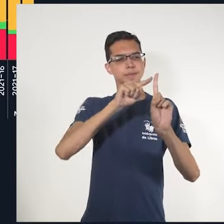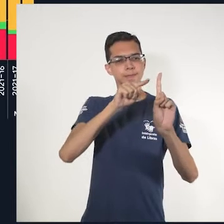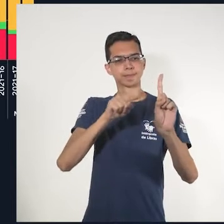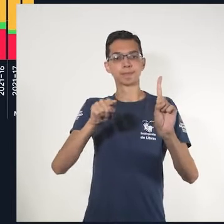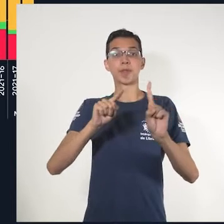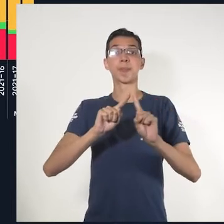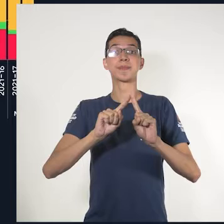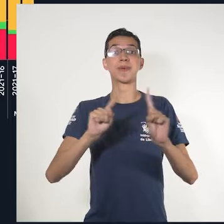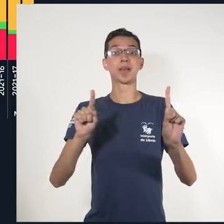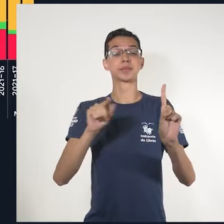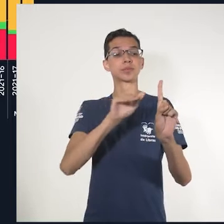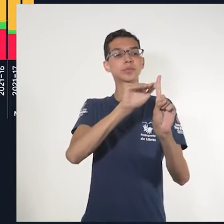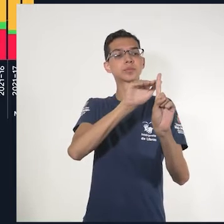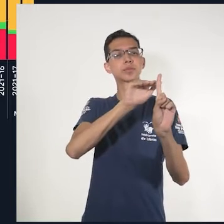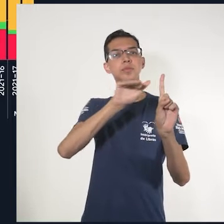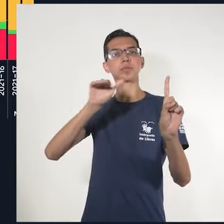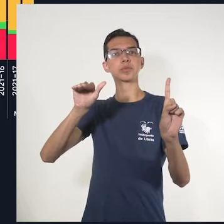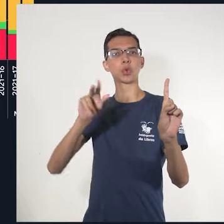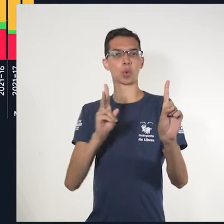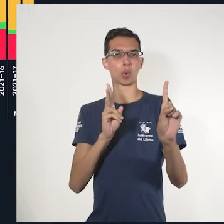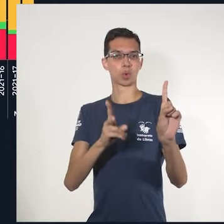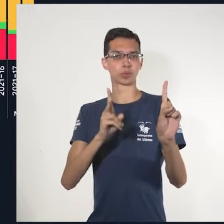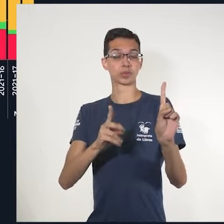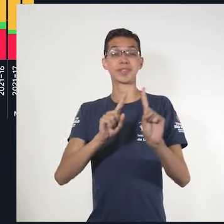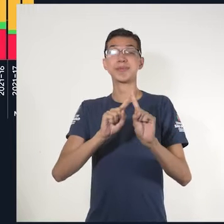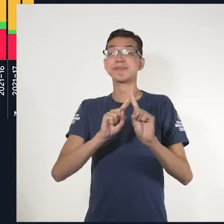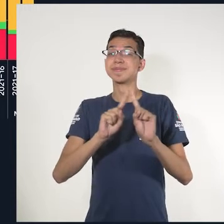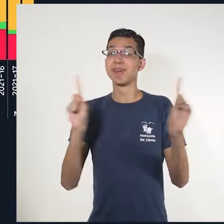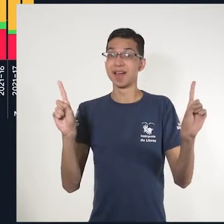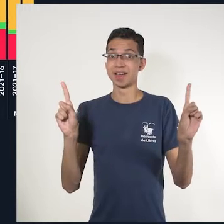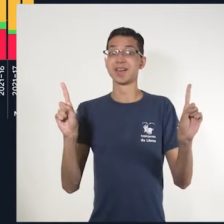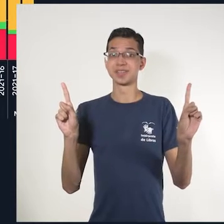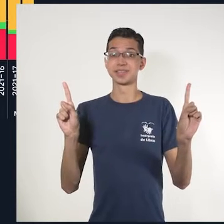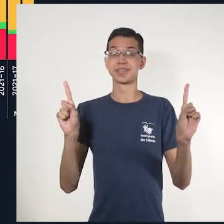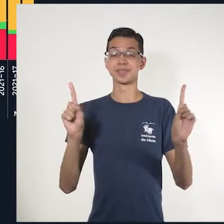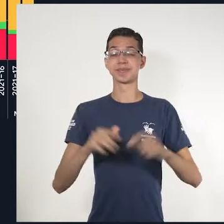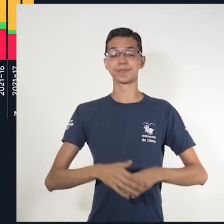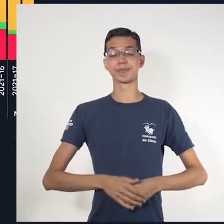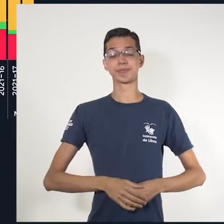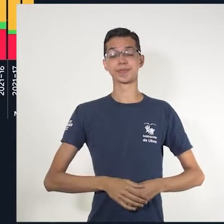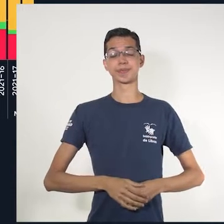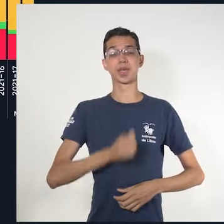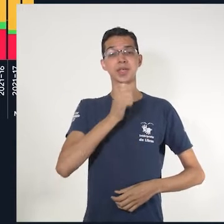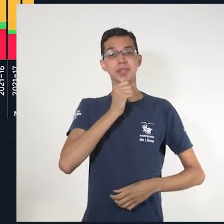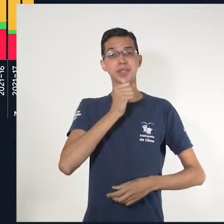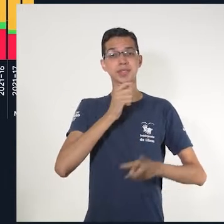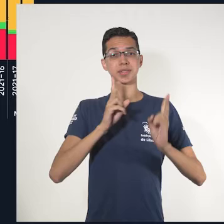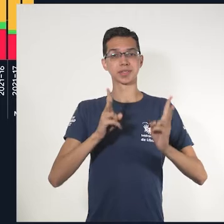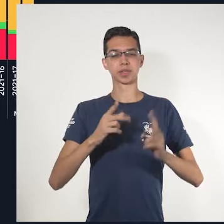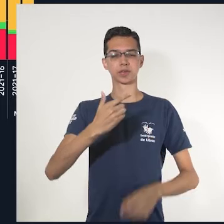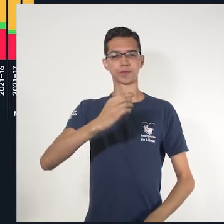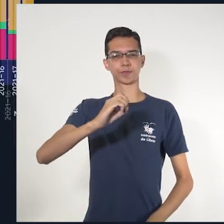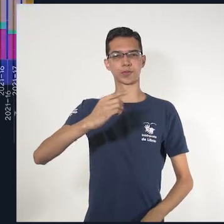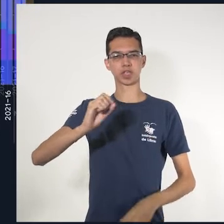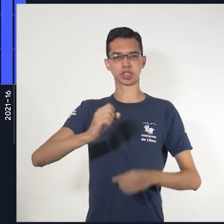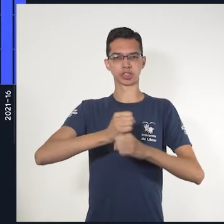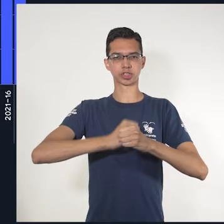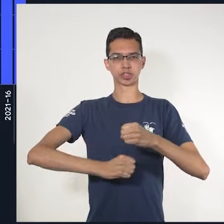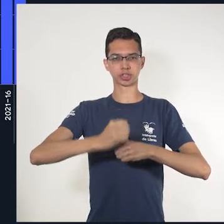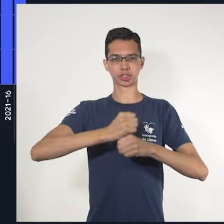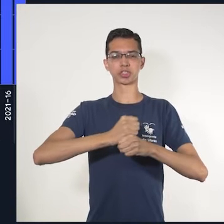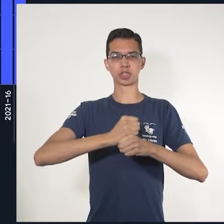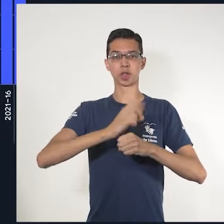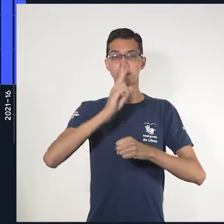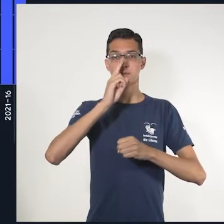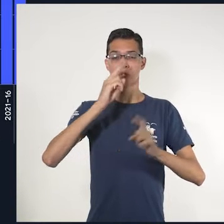patamar de estabilidade, mas essa estabilidade ainda é superior ao pico de 2020. O